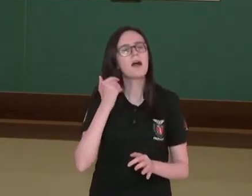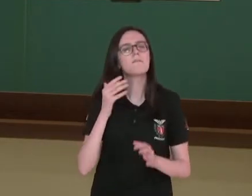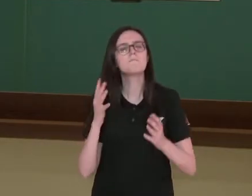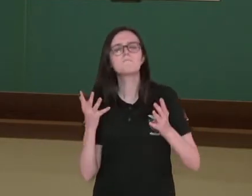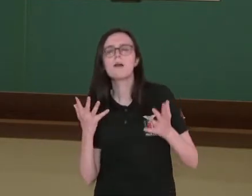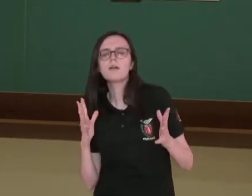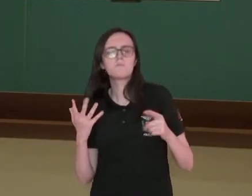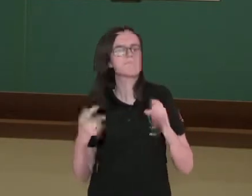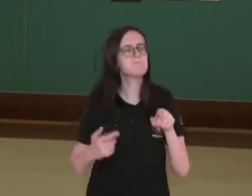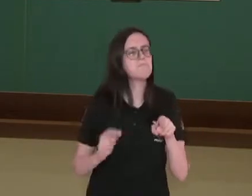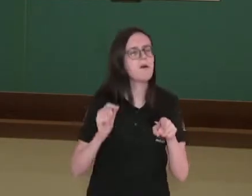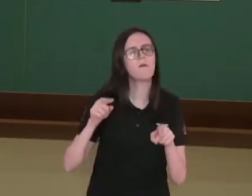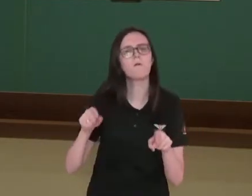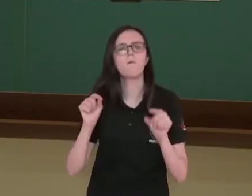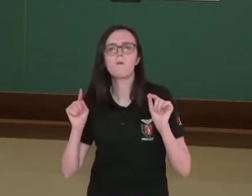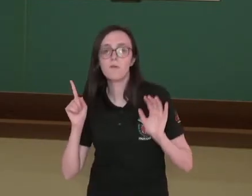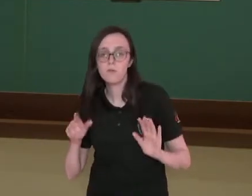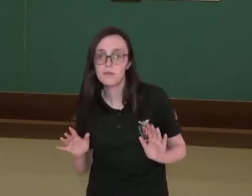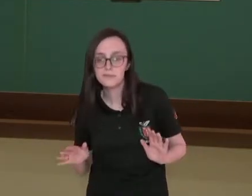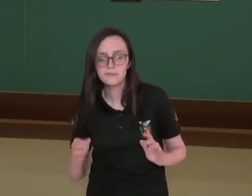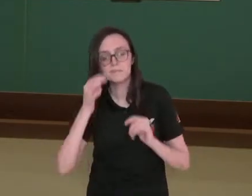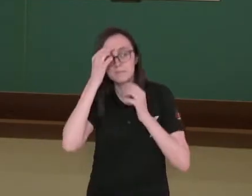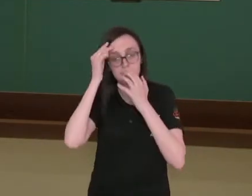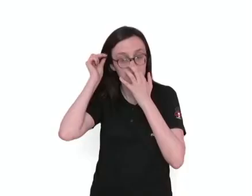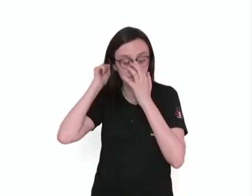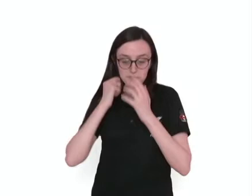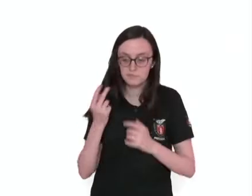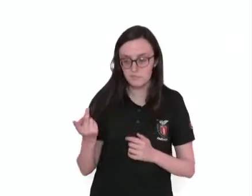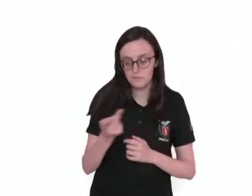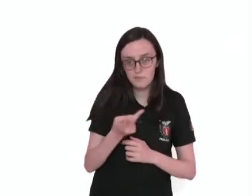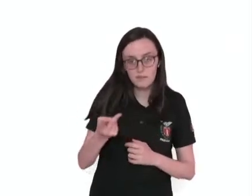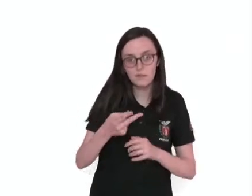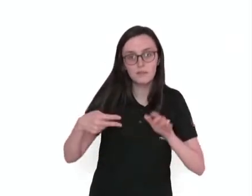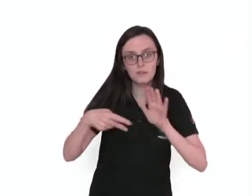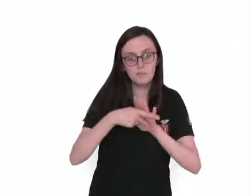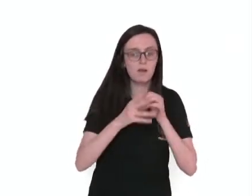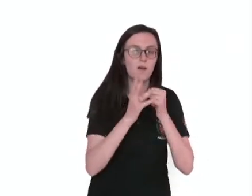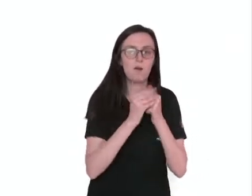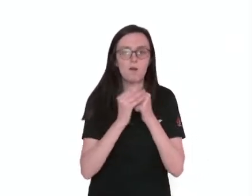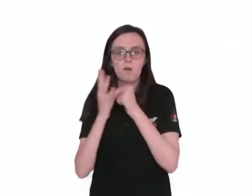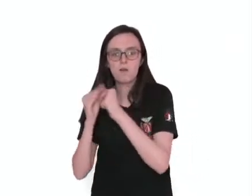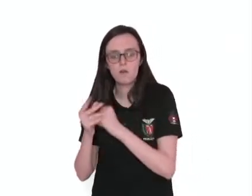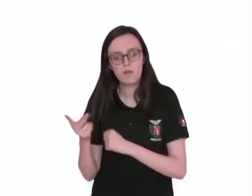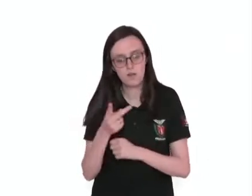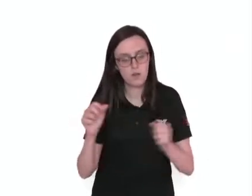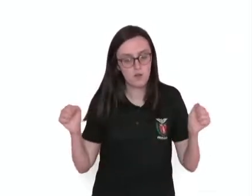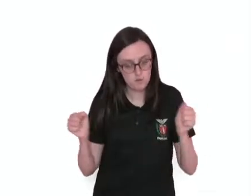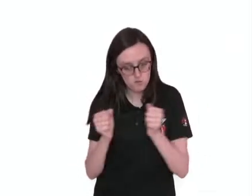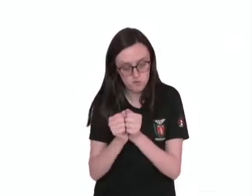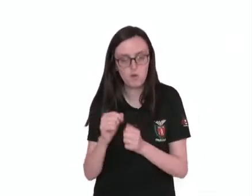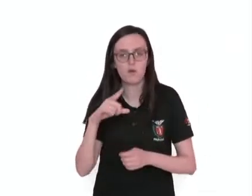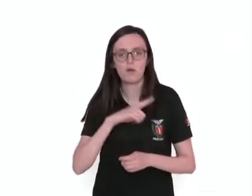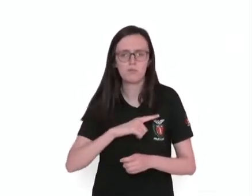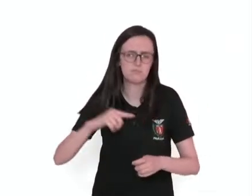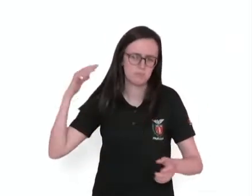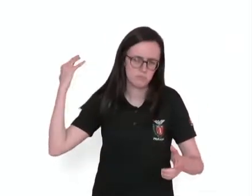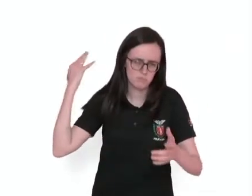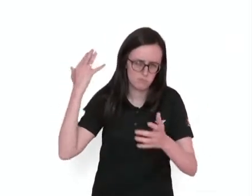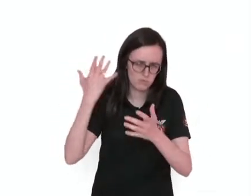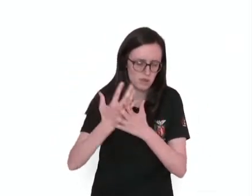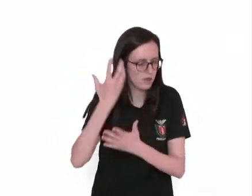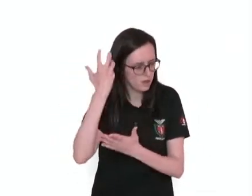cada uma já estuda, né? Então, essas duas áreas do conhecimento, elas aparecem juntas, né? Desde os